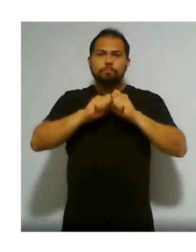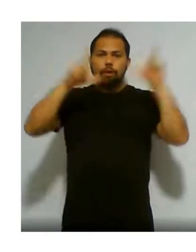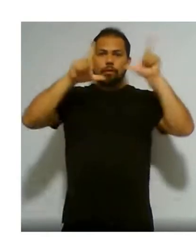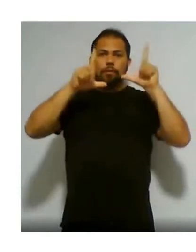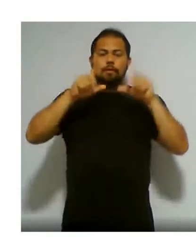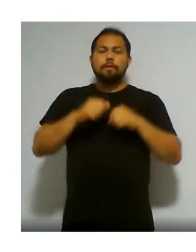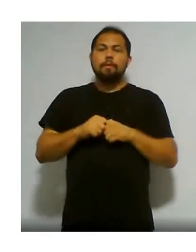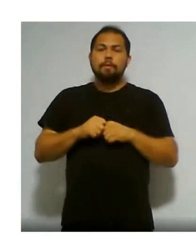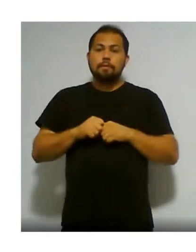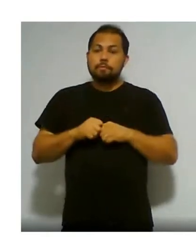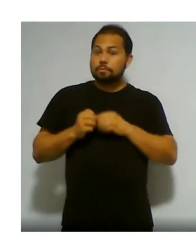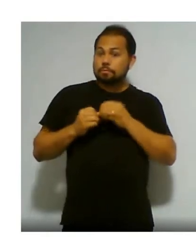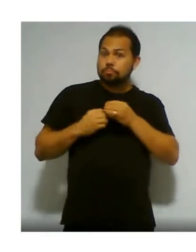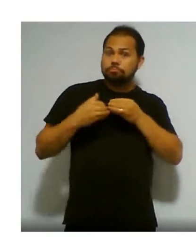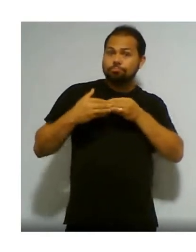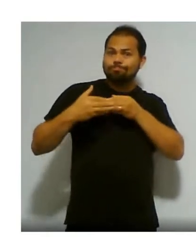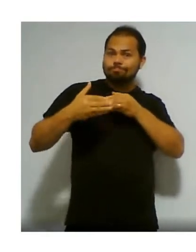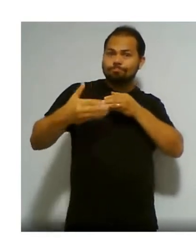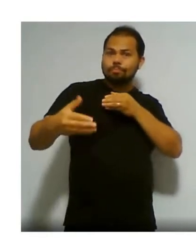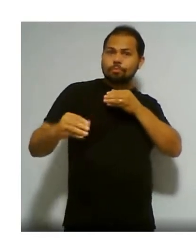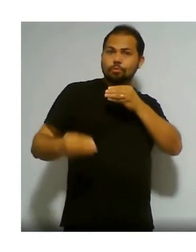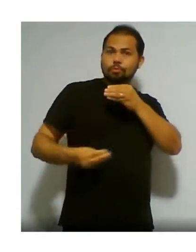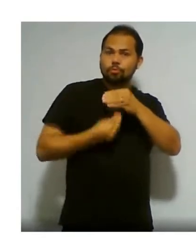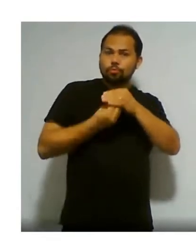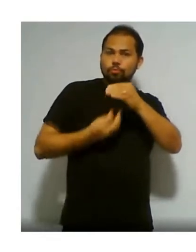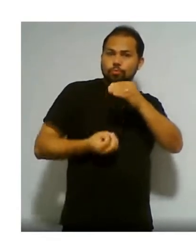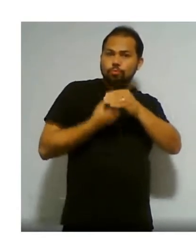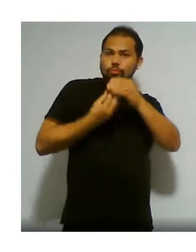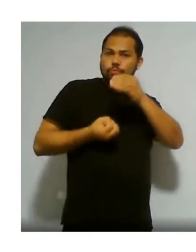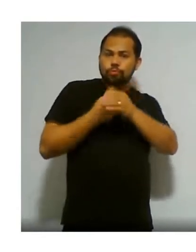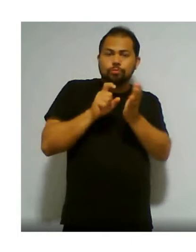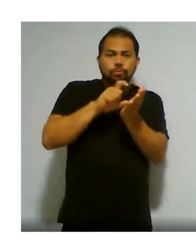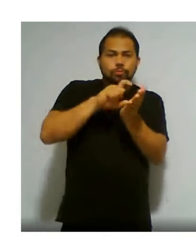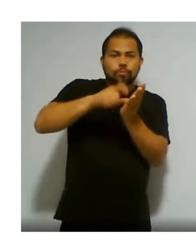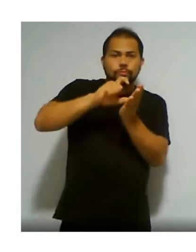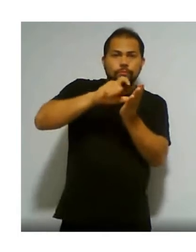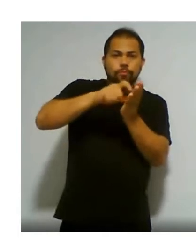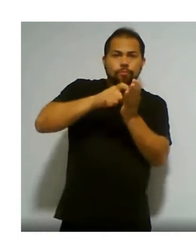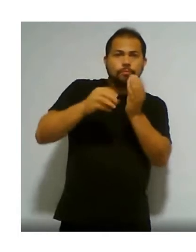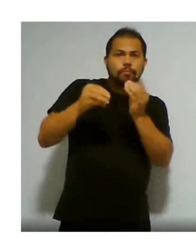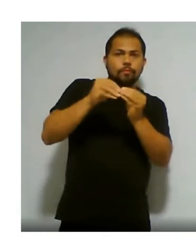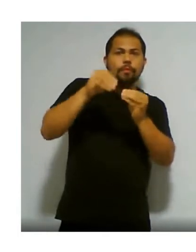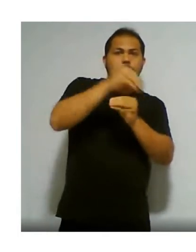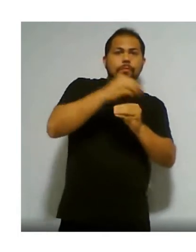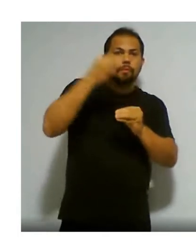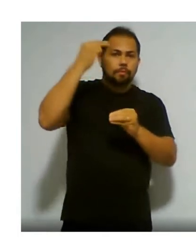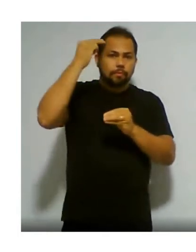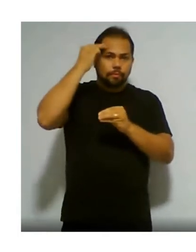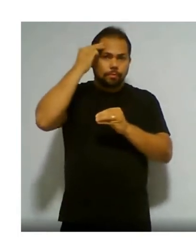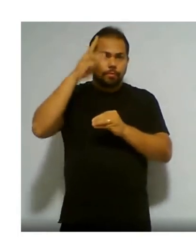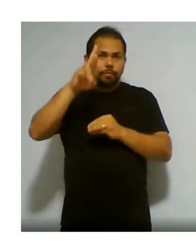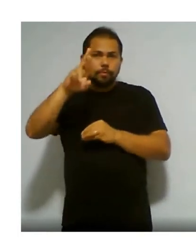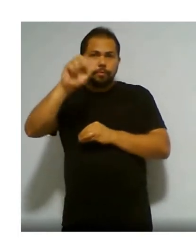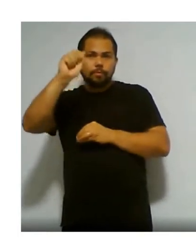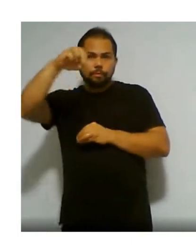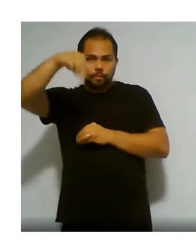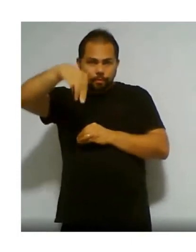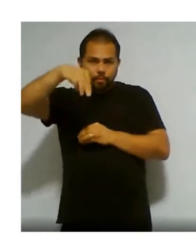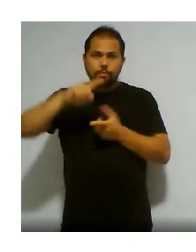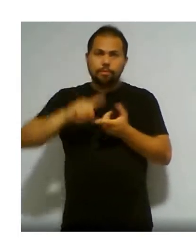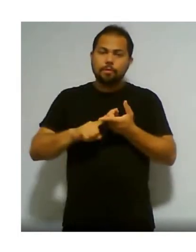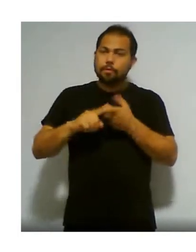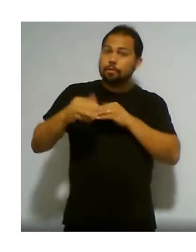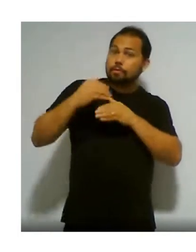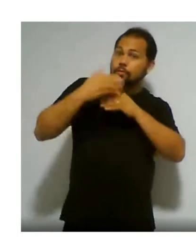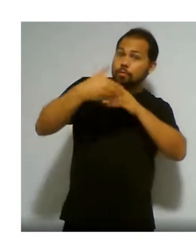seu dispositivo de armazenamento permanente, secundário, HD ou SSD, para a memória RAM, ocorre rapidamente. Então, o sistema operacional inicia bem mais rapidamente. Da mesma forma, se você